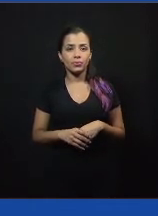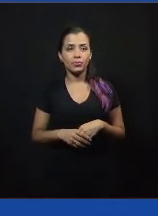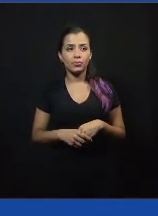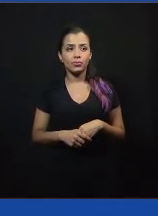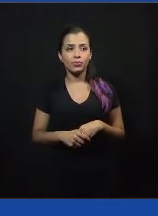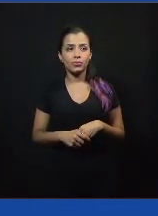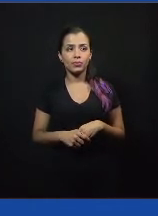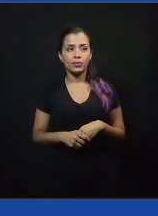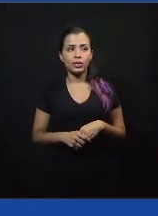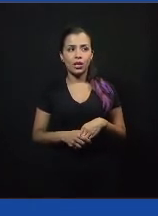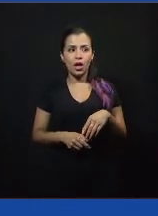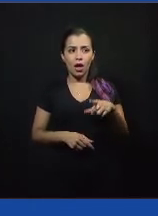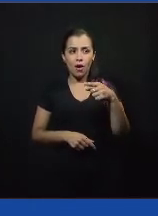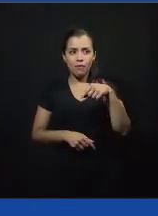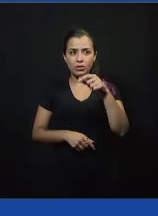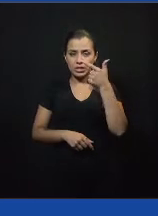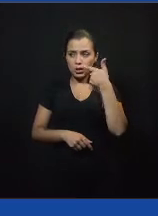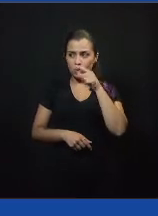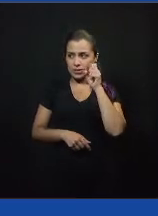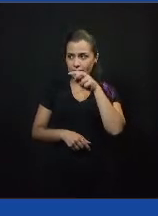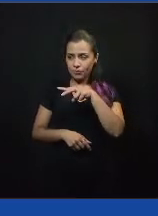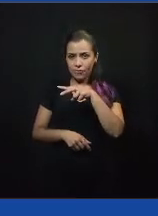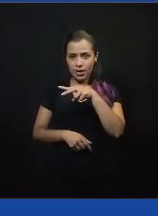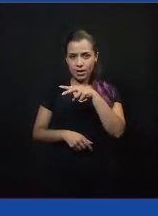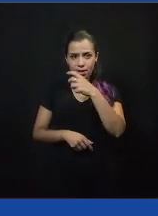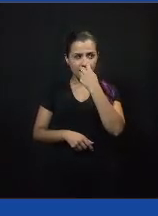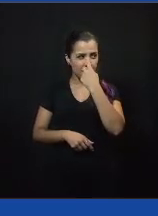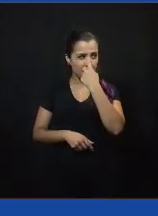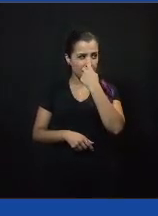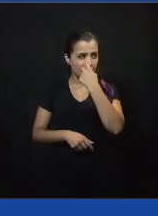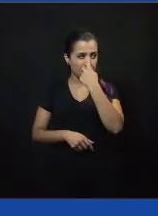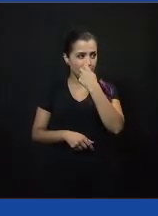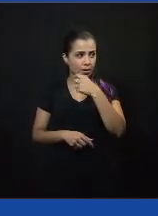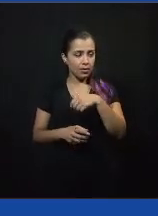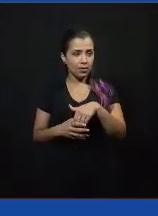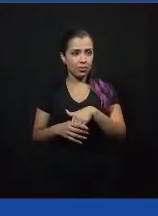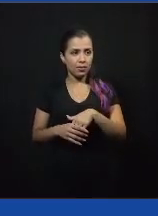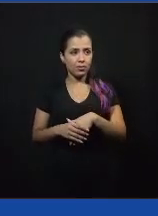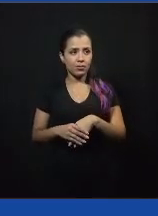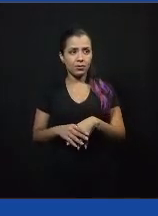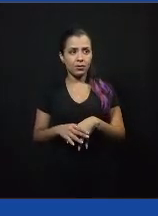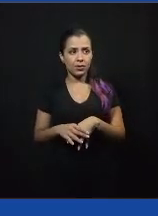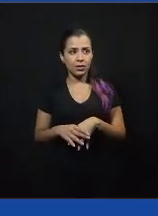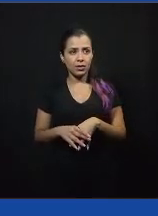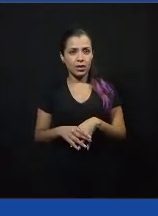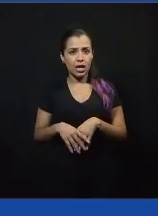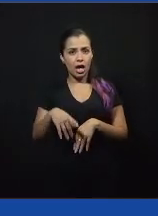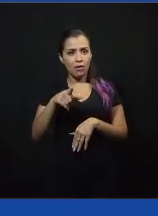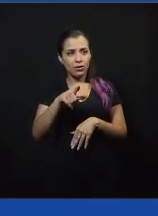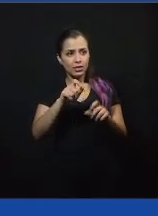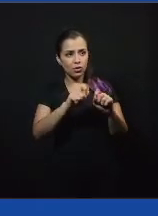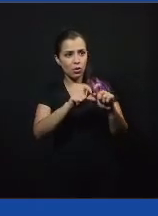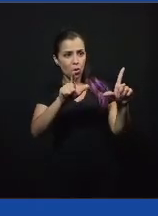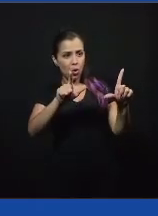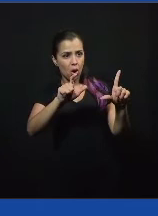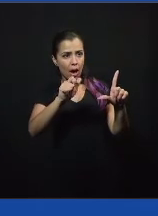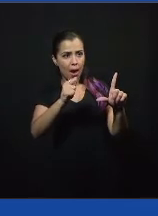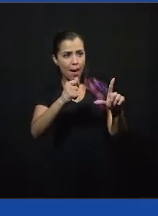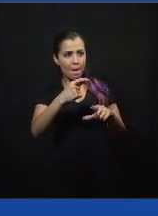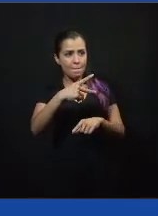não tá dando para ver E aí você foi no botão apresentar agora